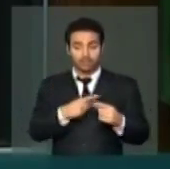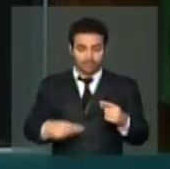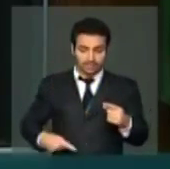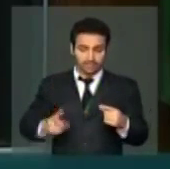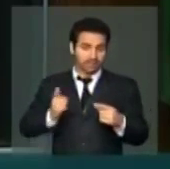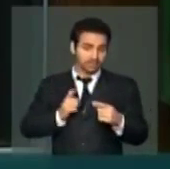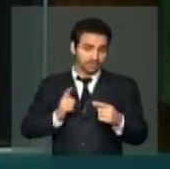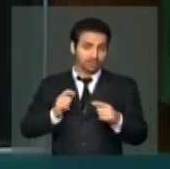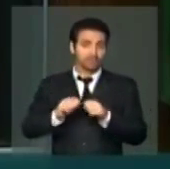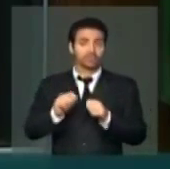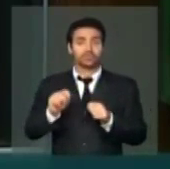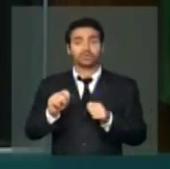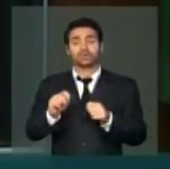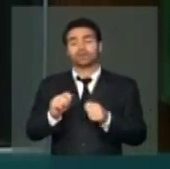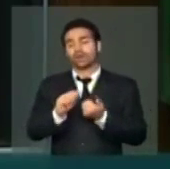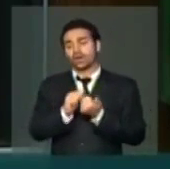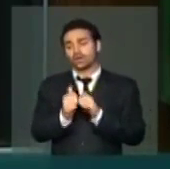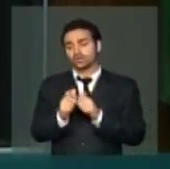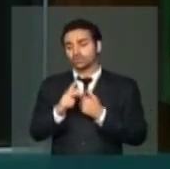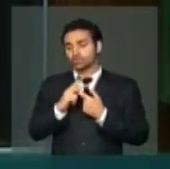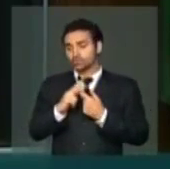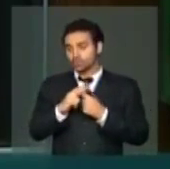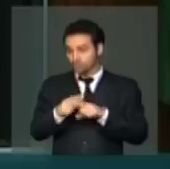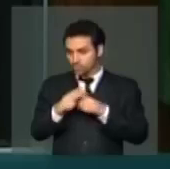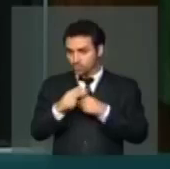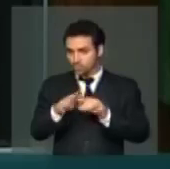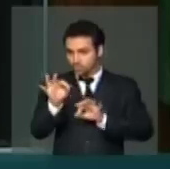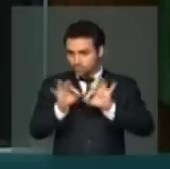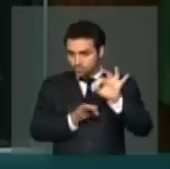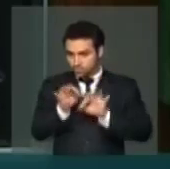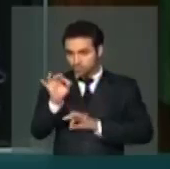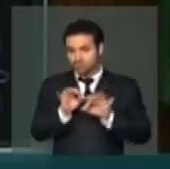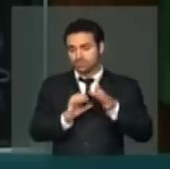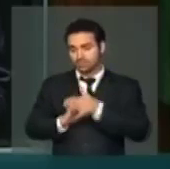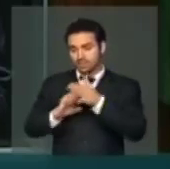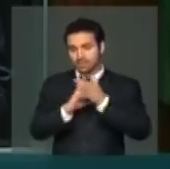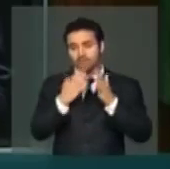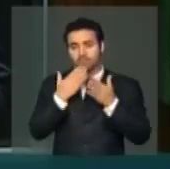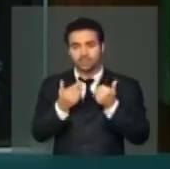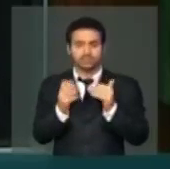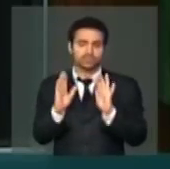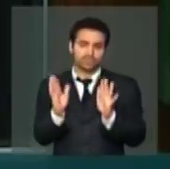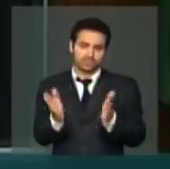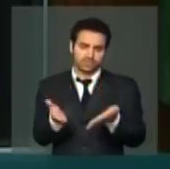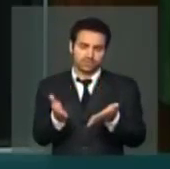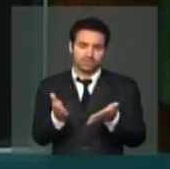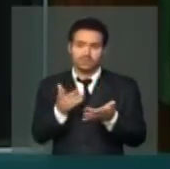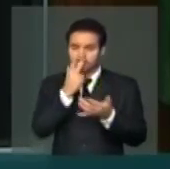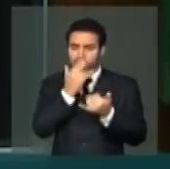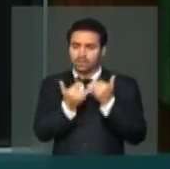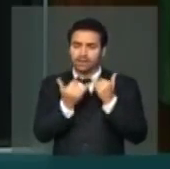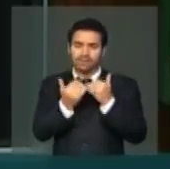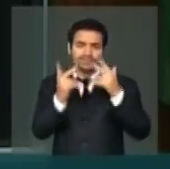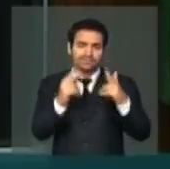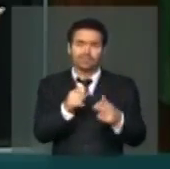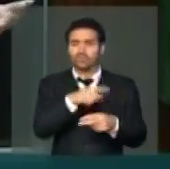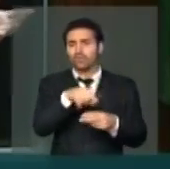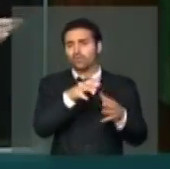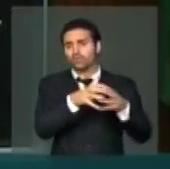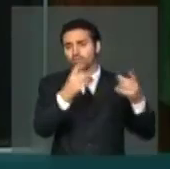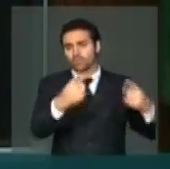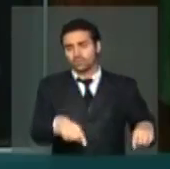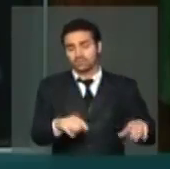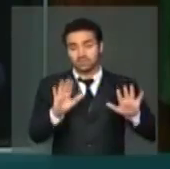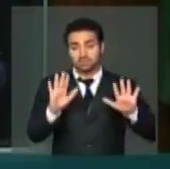de ajuste, reivindicadas pelos empresários, com propostas similares àquelas preconizadas pela oposição. No